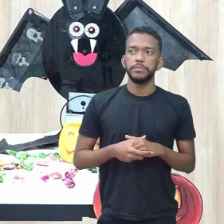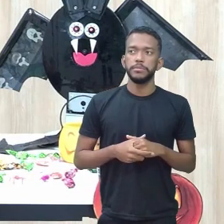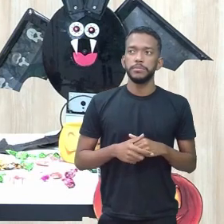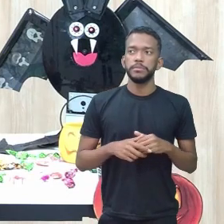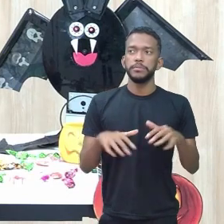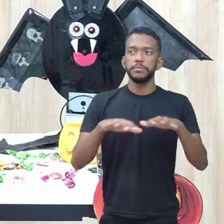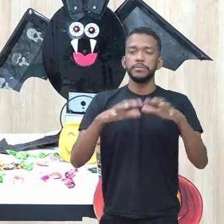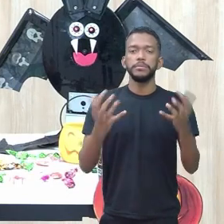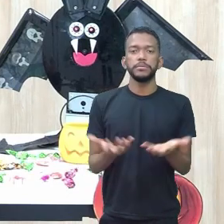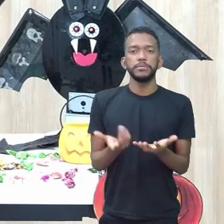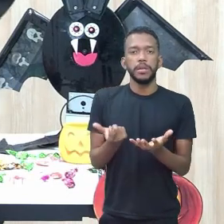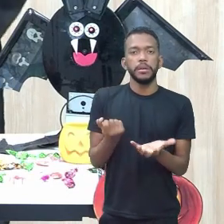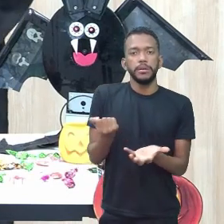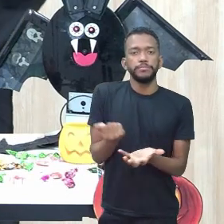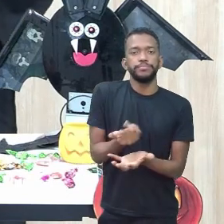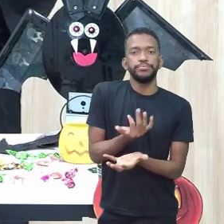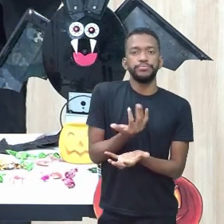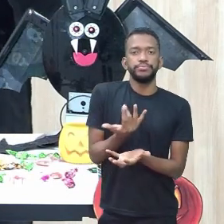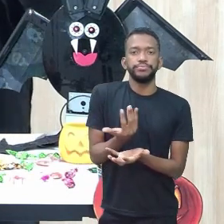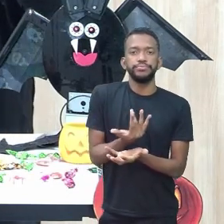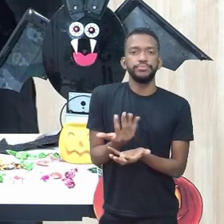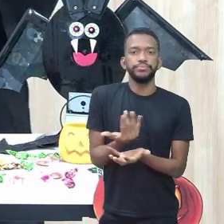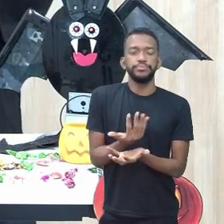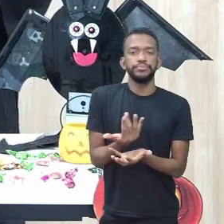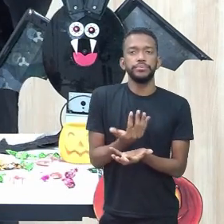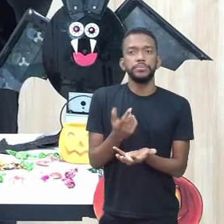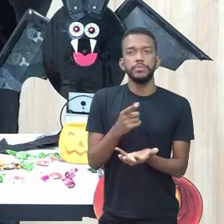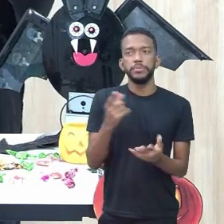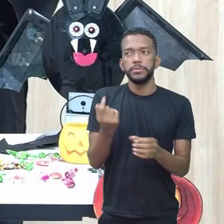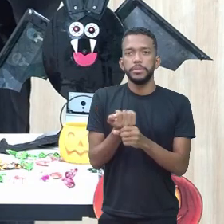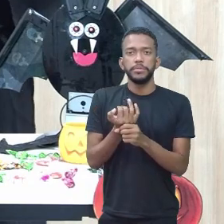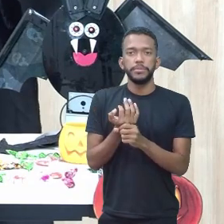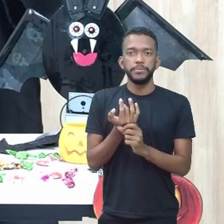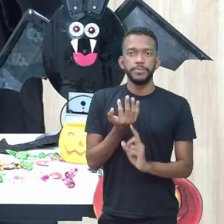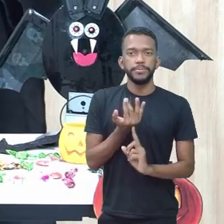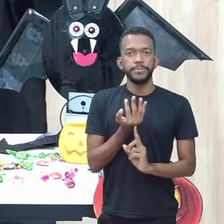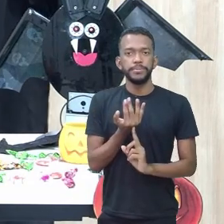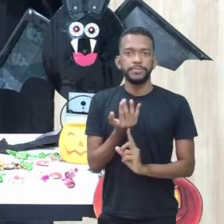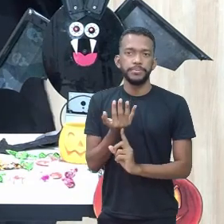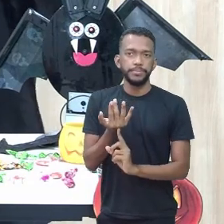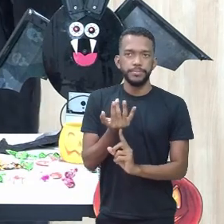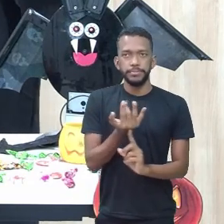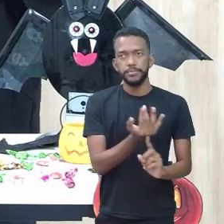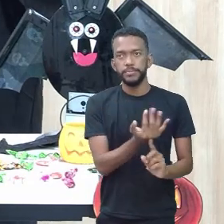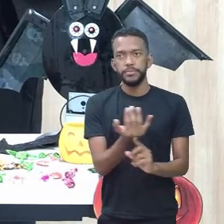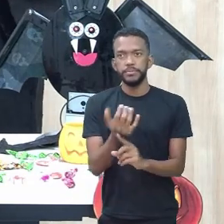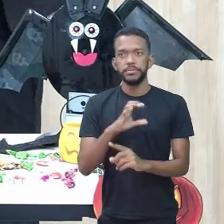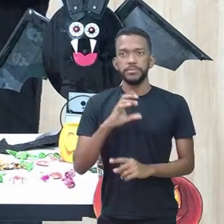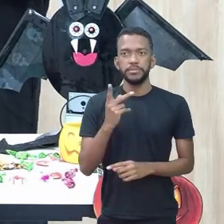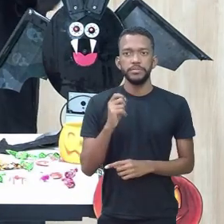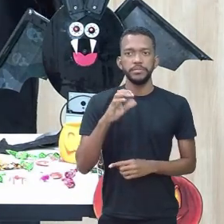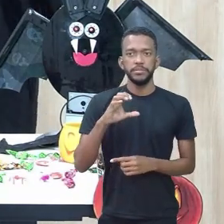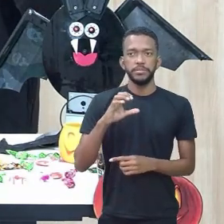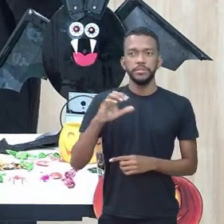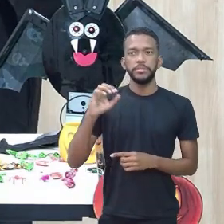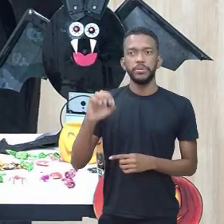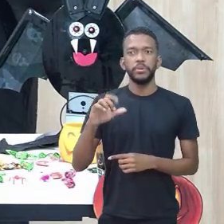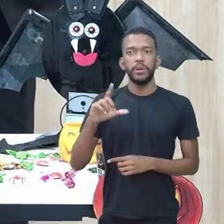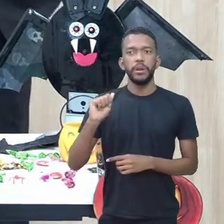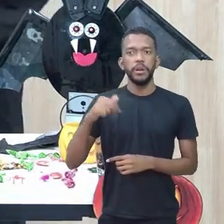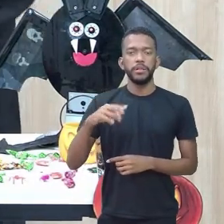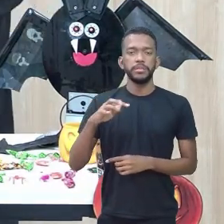uma chama, uma brasa viva, né? Que ele fez de vela e saiu por aí perambulando. Então, Jack o Lanterna era pior do que o